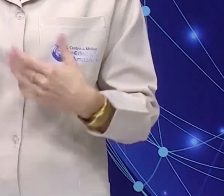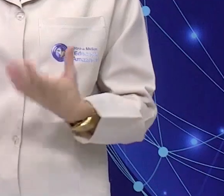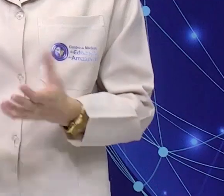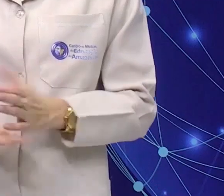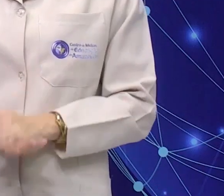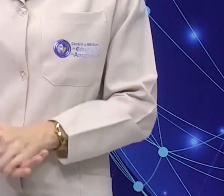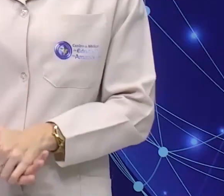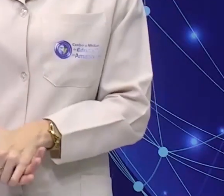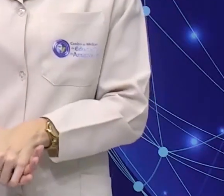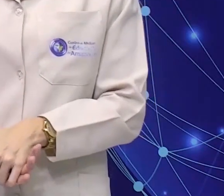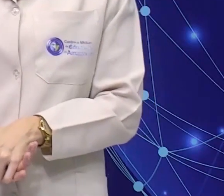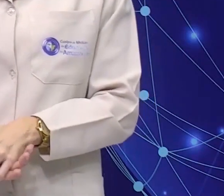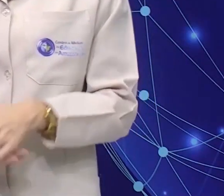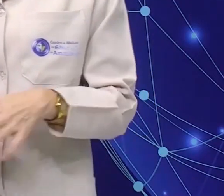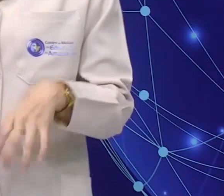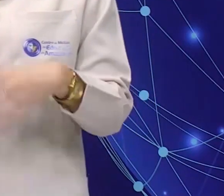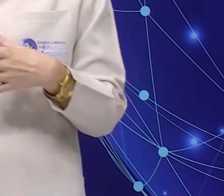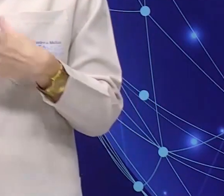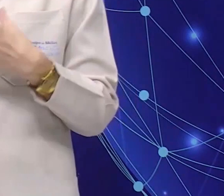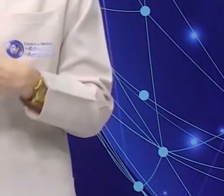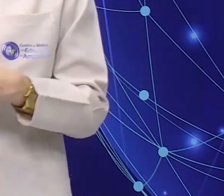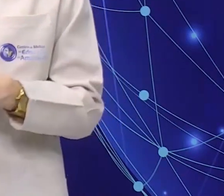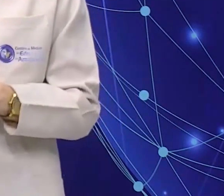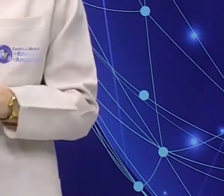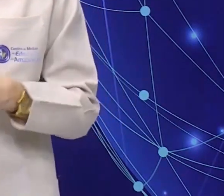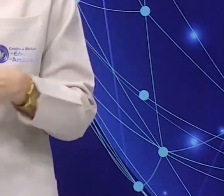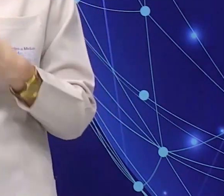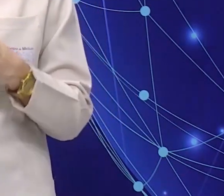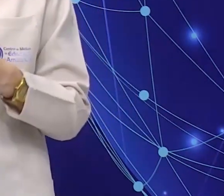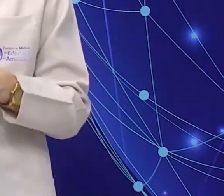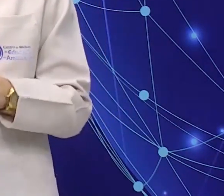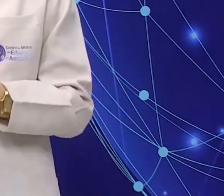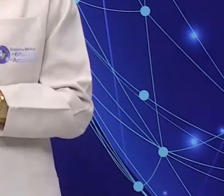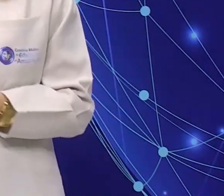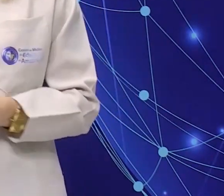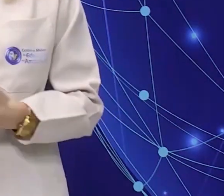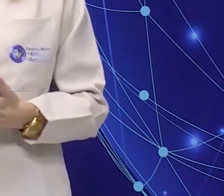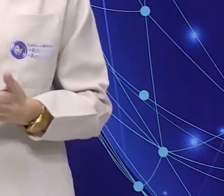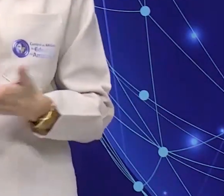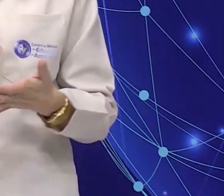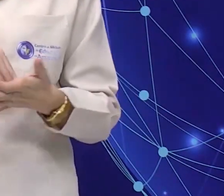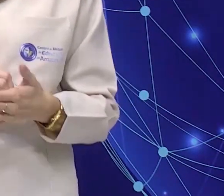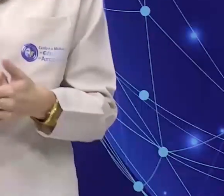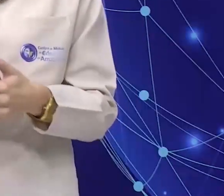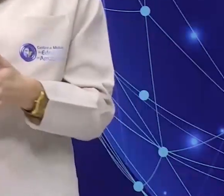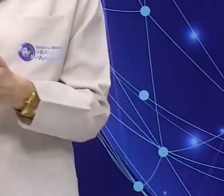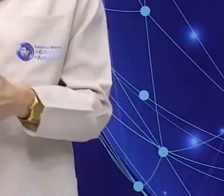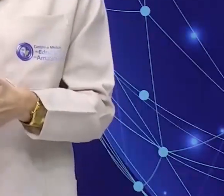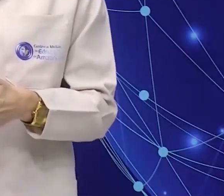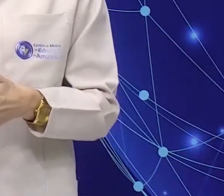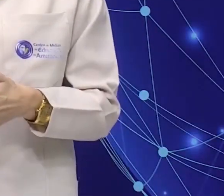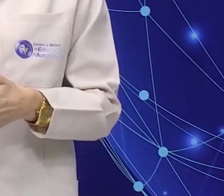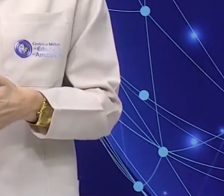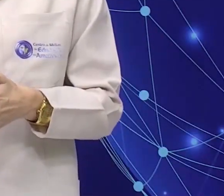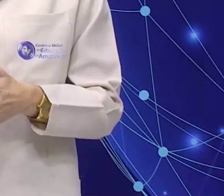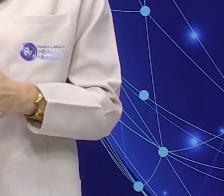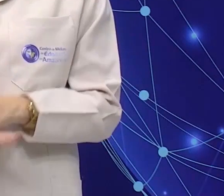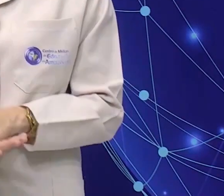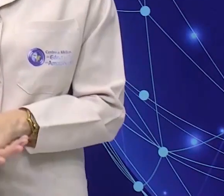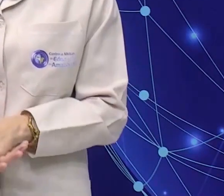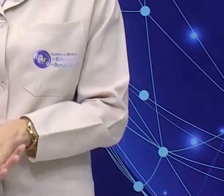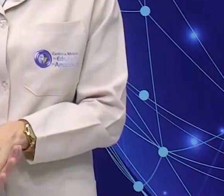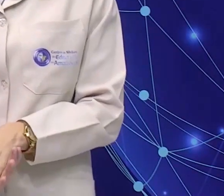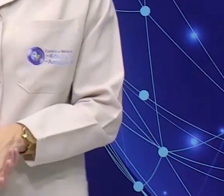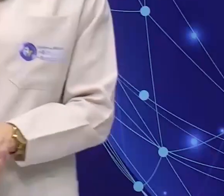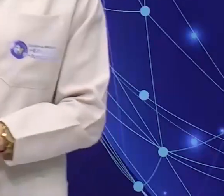de Brasília, que a gente fala sempre do horário com relação ao horário de Brasília, principalmente num período, né, até o ano passado, quando a